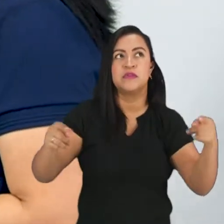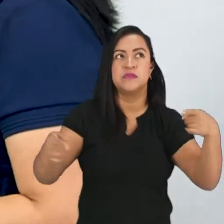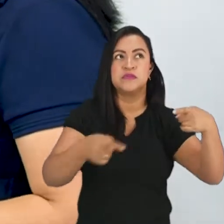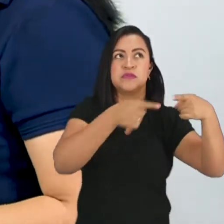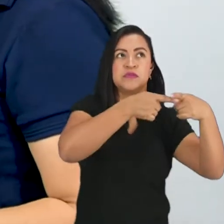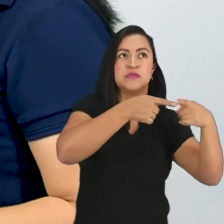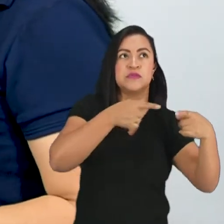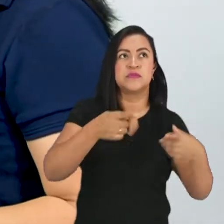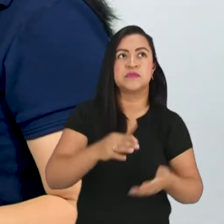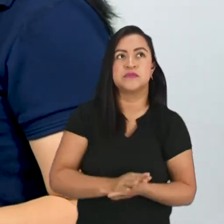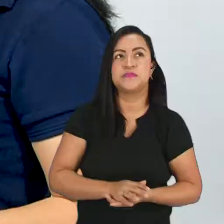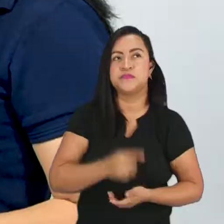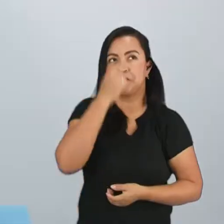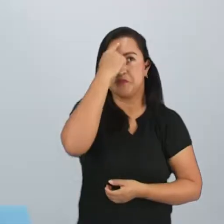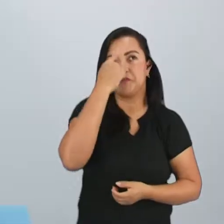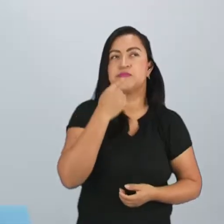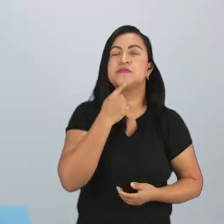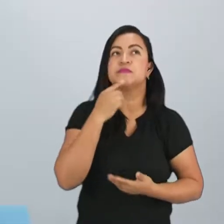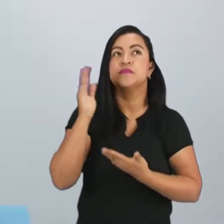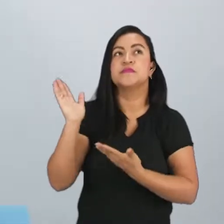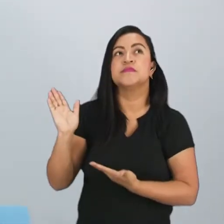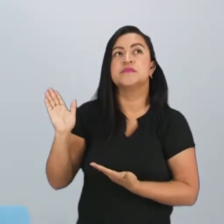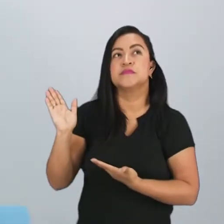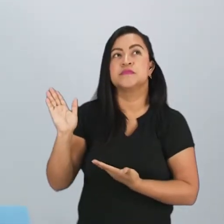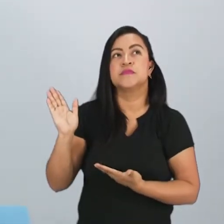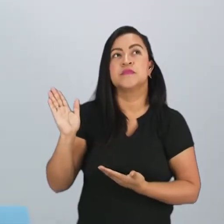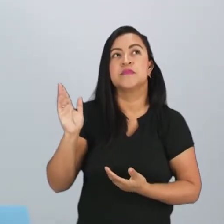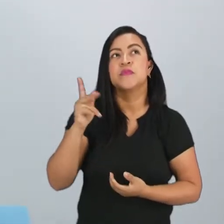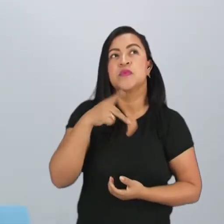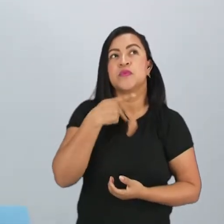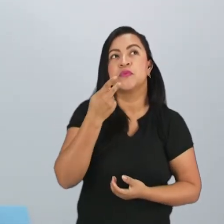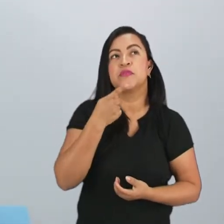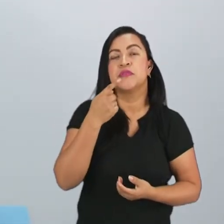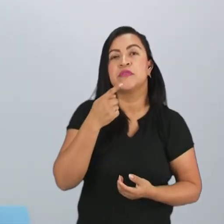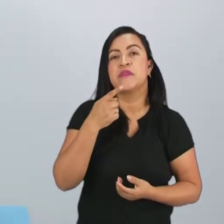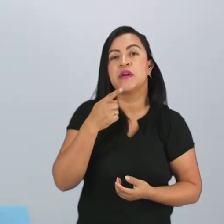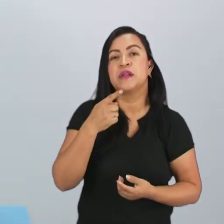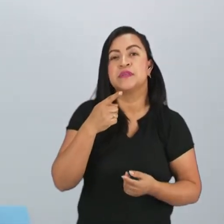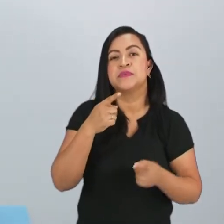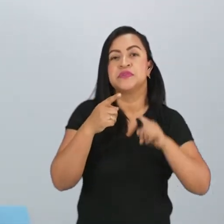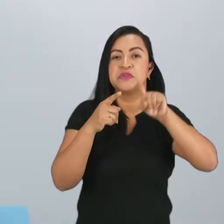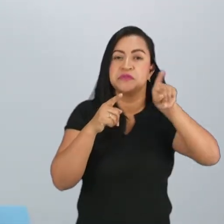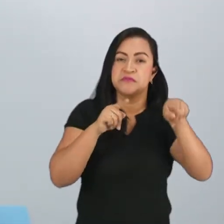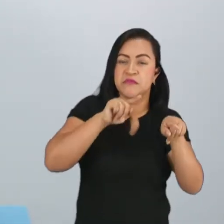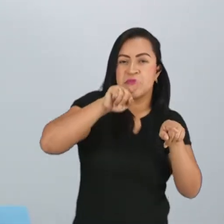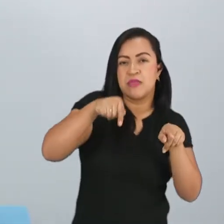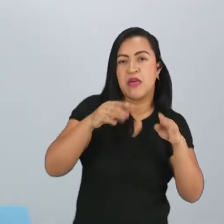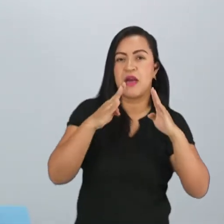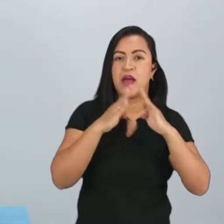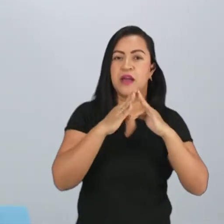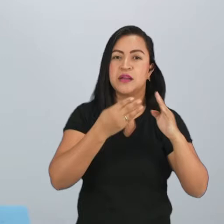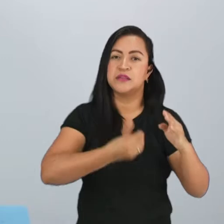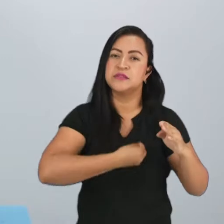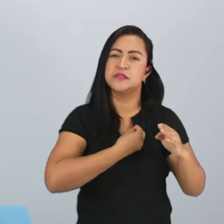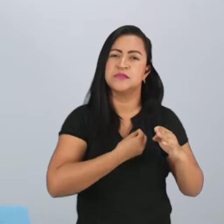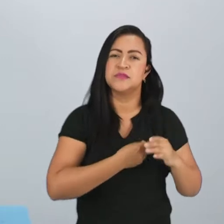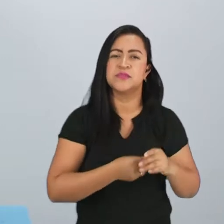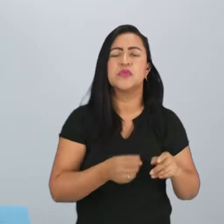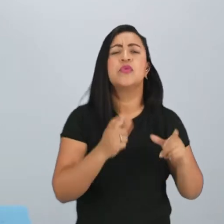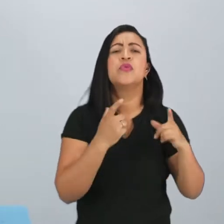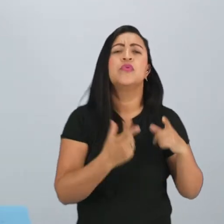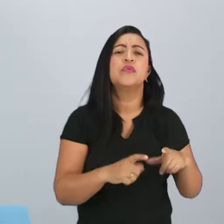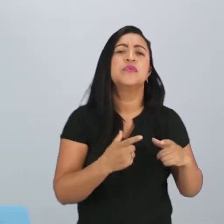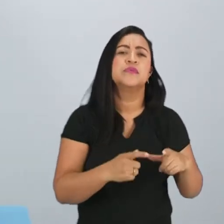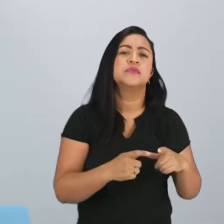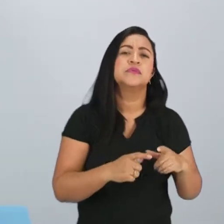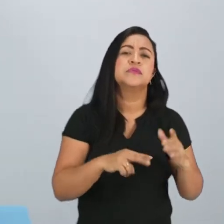tá? Na imagem 1, ó, quando ele fala, põe entre louco parênteses a casa em que moro. Onde será que ele está